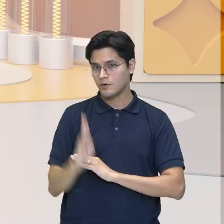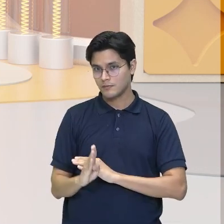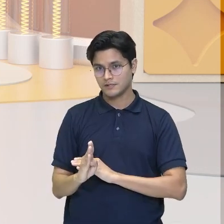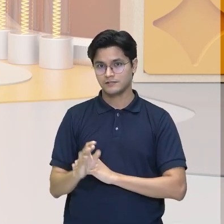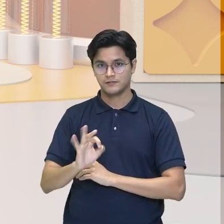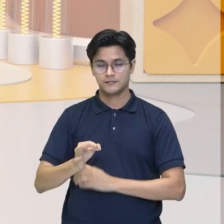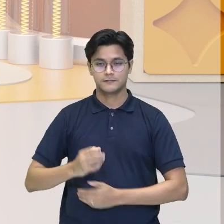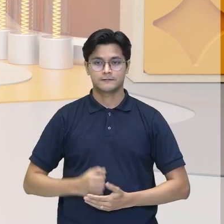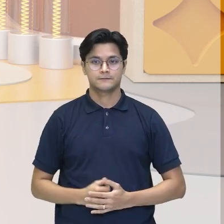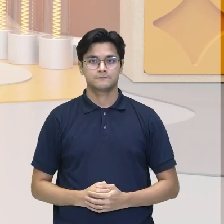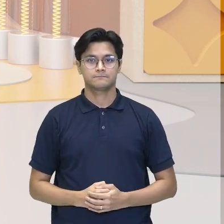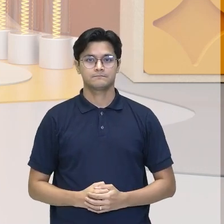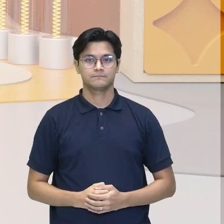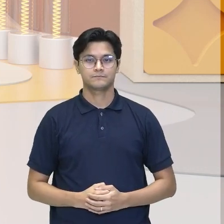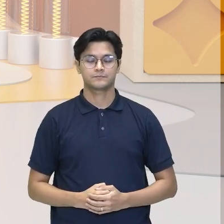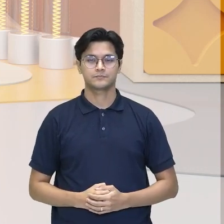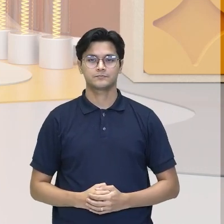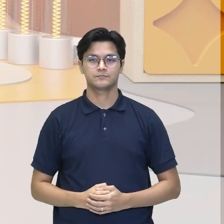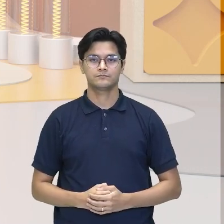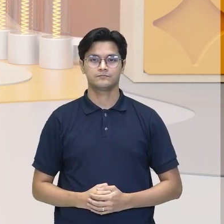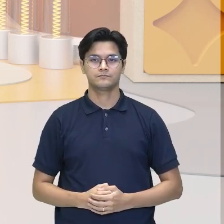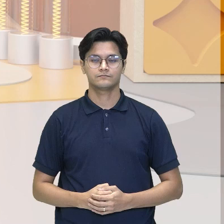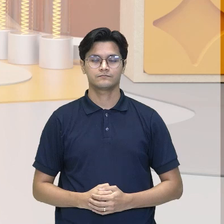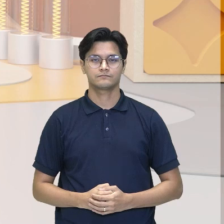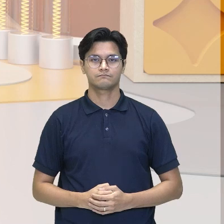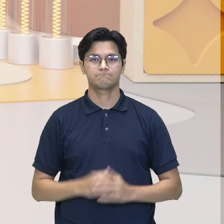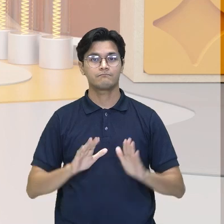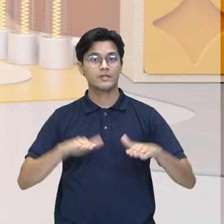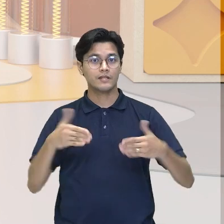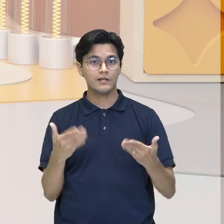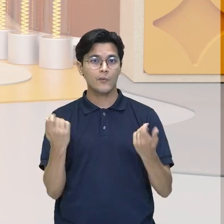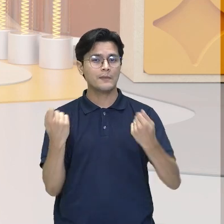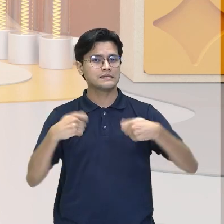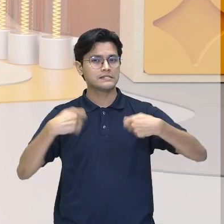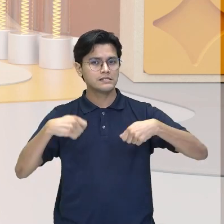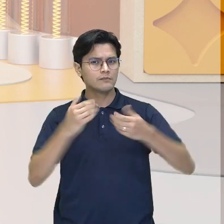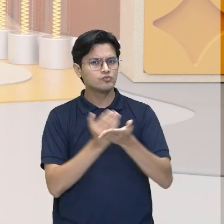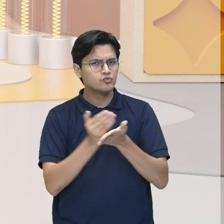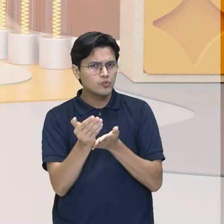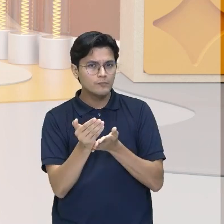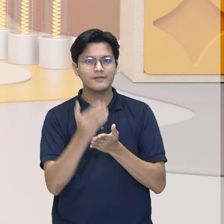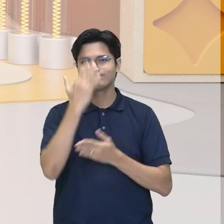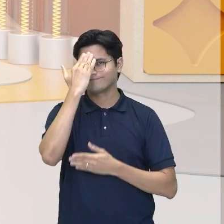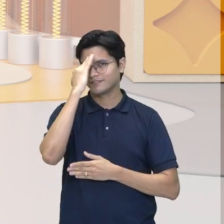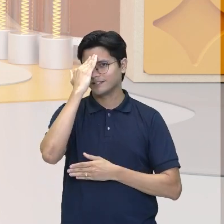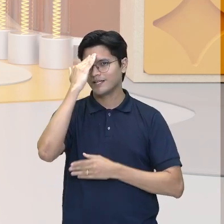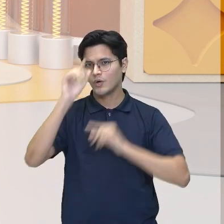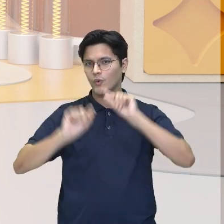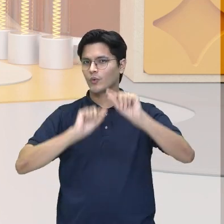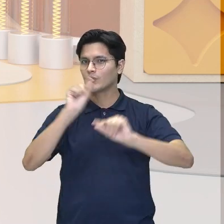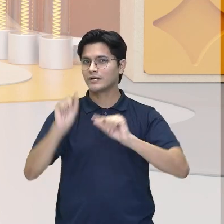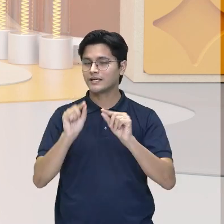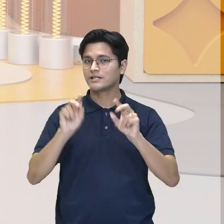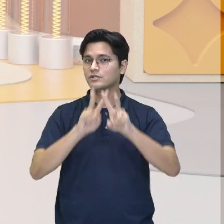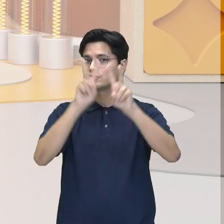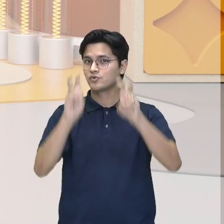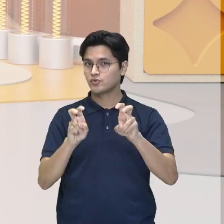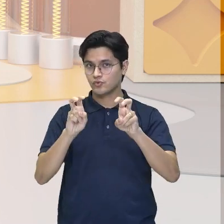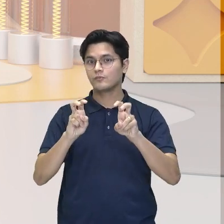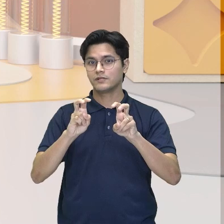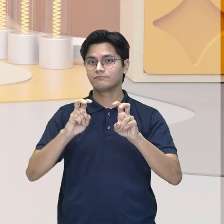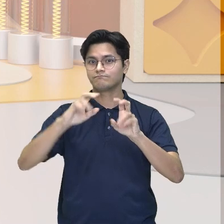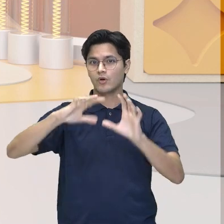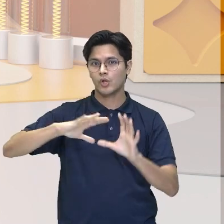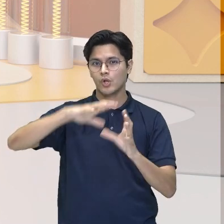localizado. Então, a gente precisa, primeiramente, entender a localização do